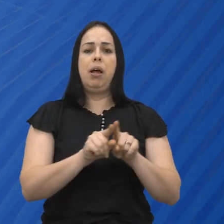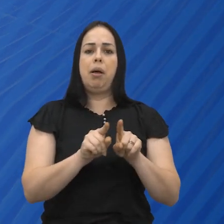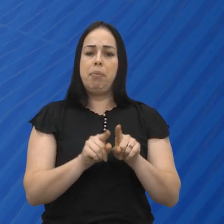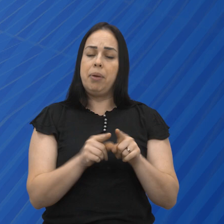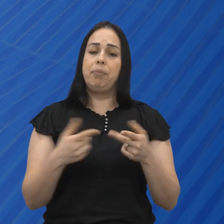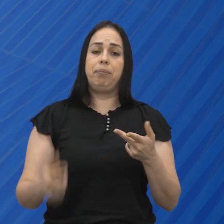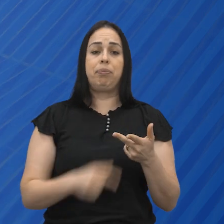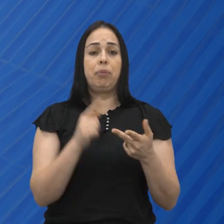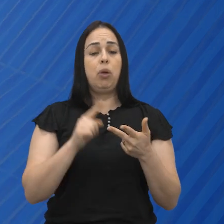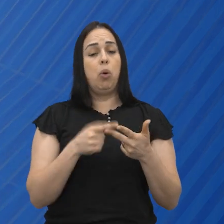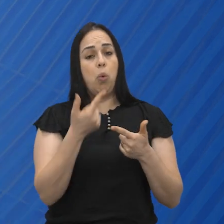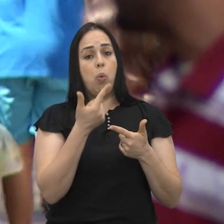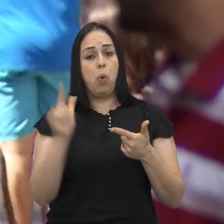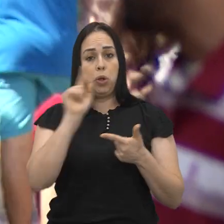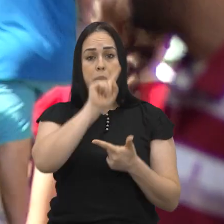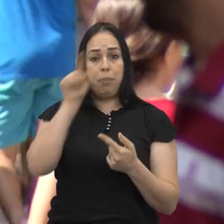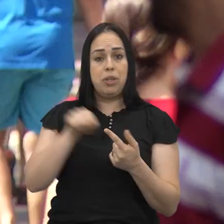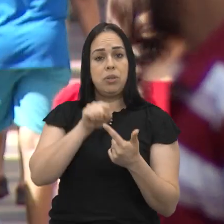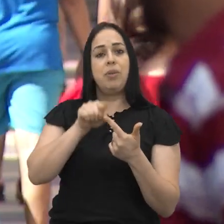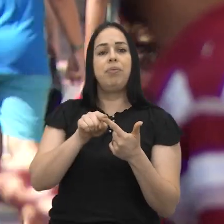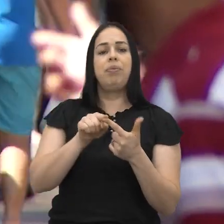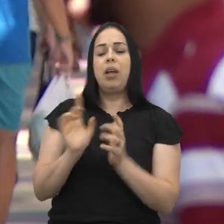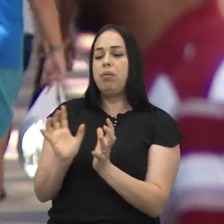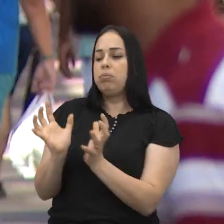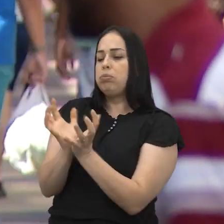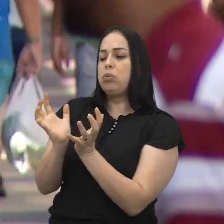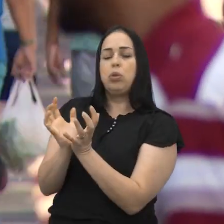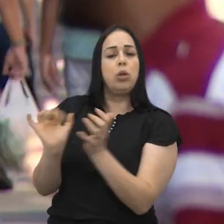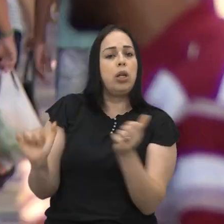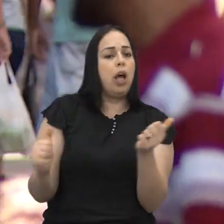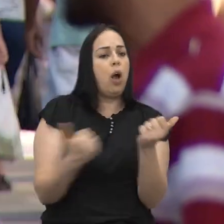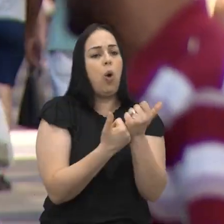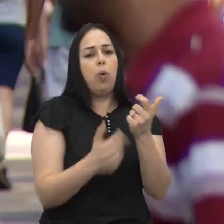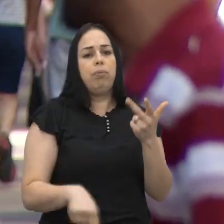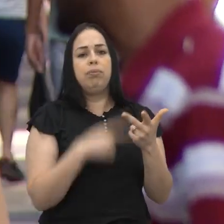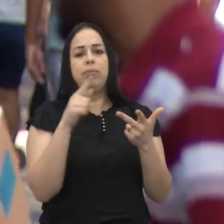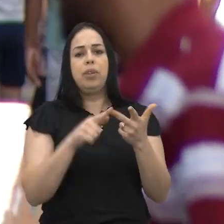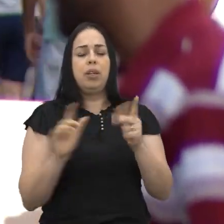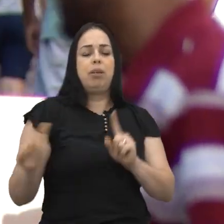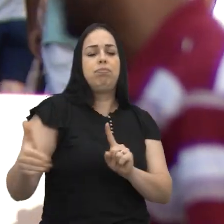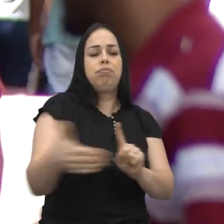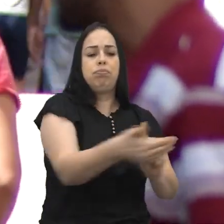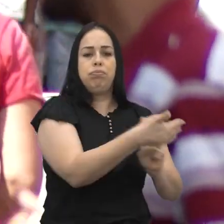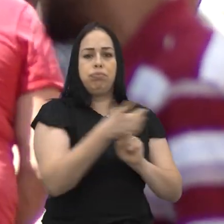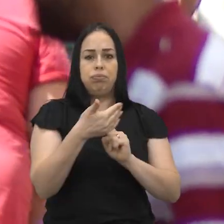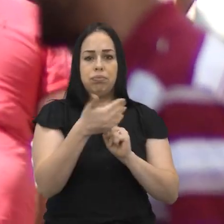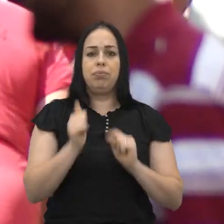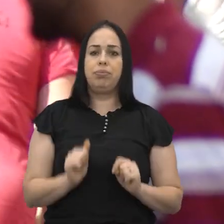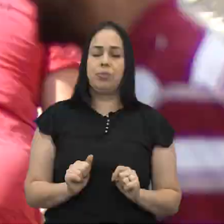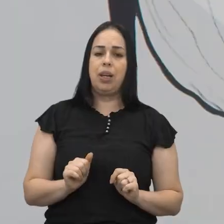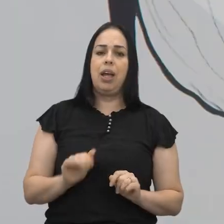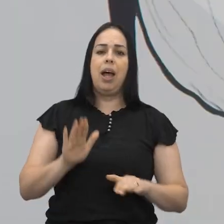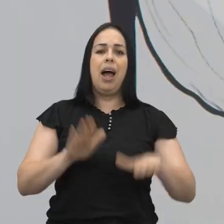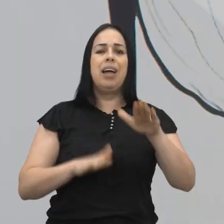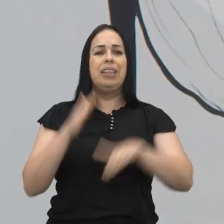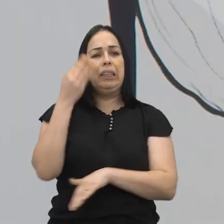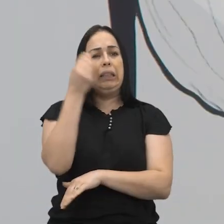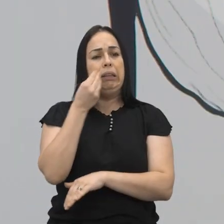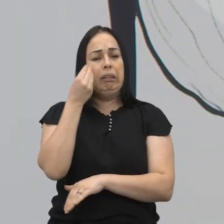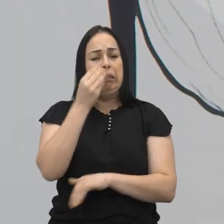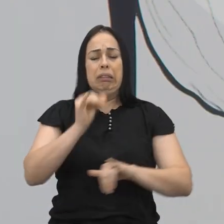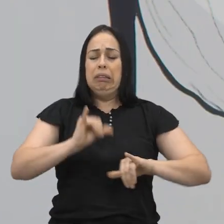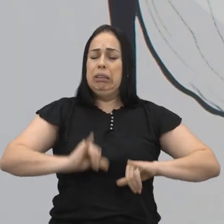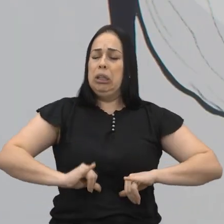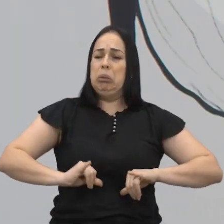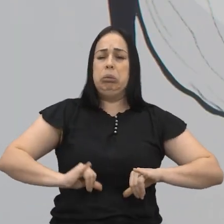estereótipos sobre o assunto outra meta é criar uma rede de apoio e acolhimento às famílias muitas vezes a